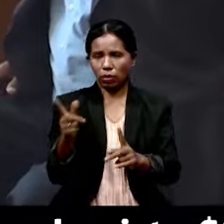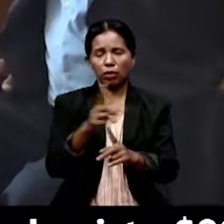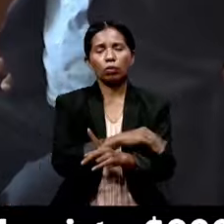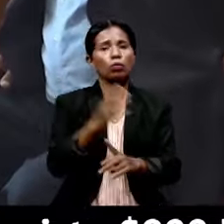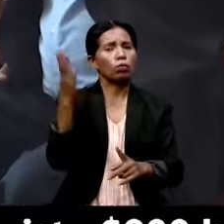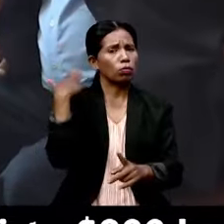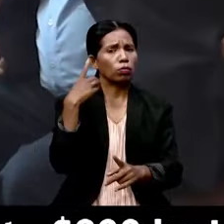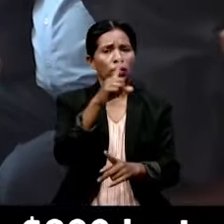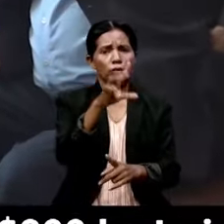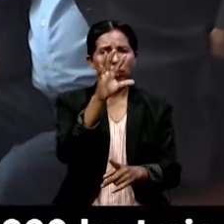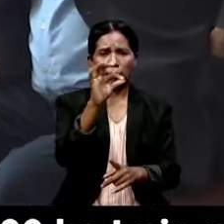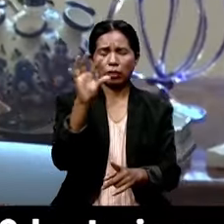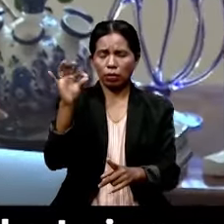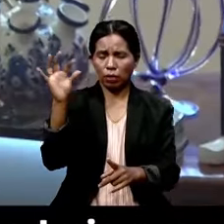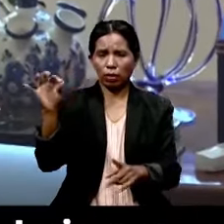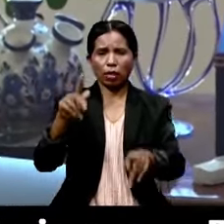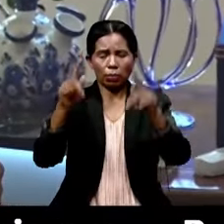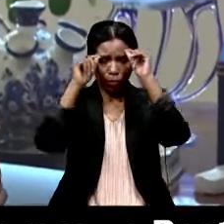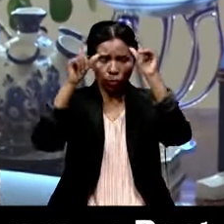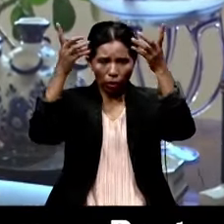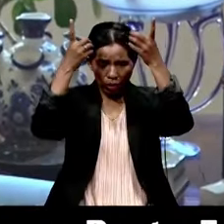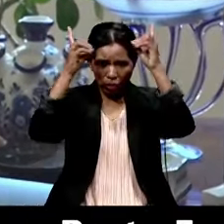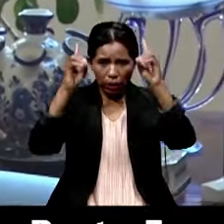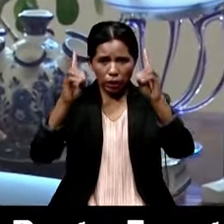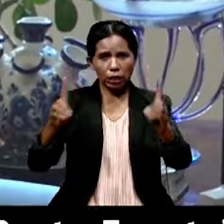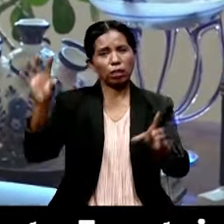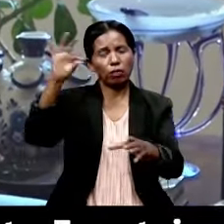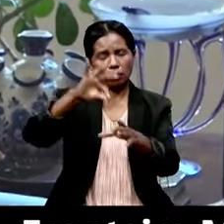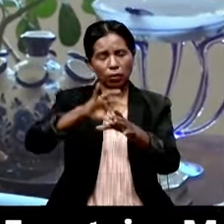Senhor Recencia, Timoruan Hambrico, e decide destino, ou